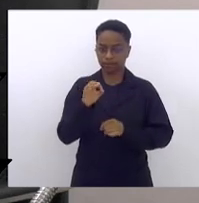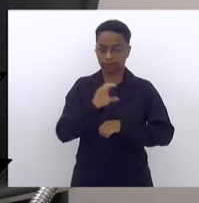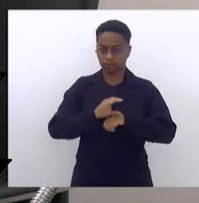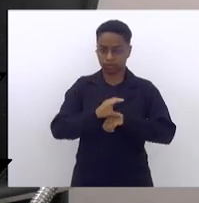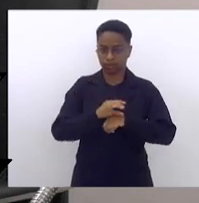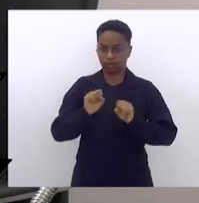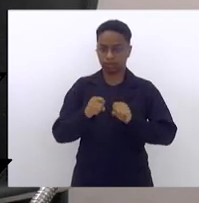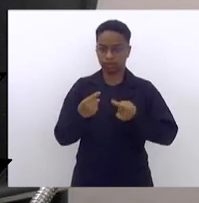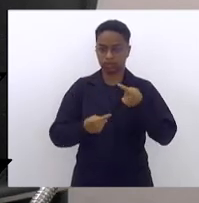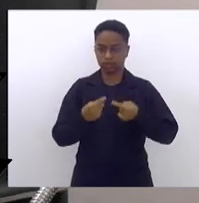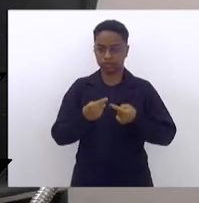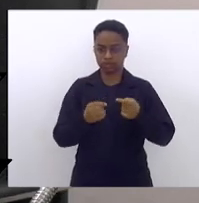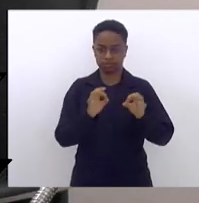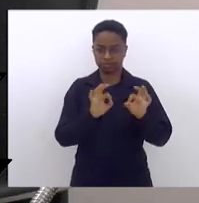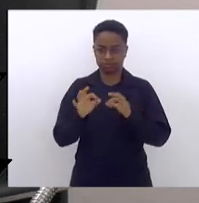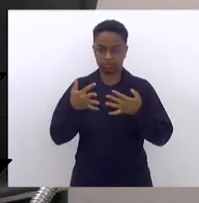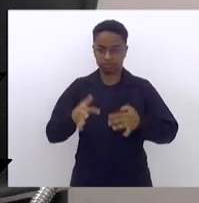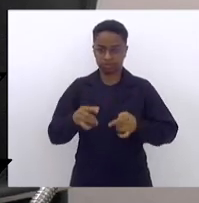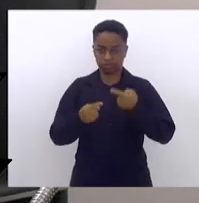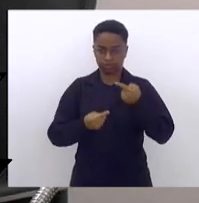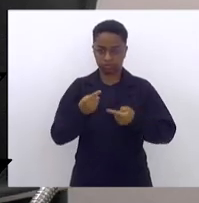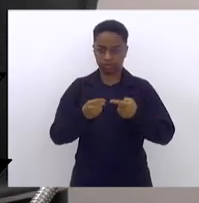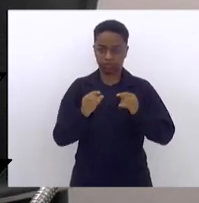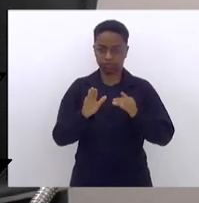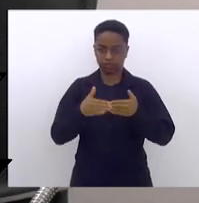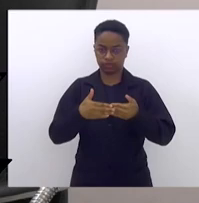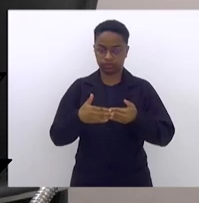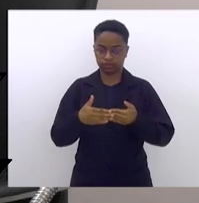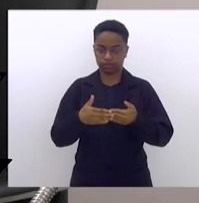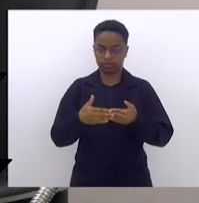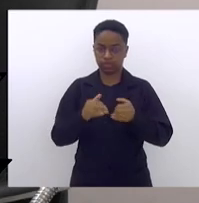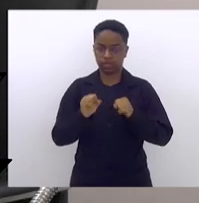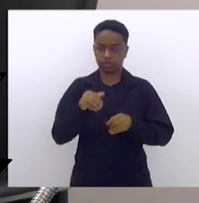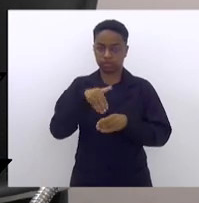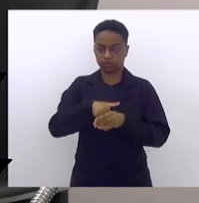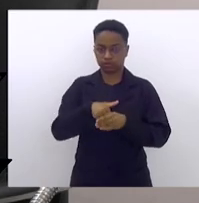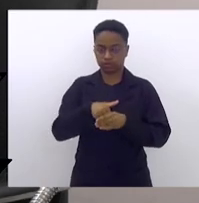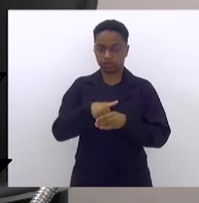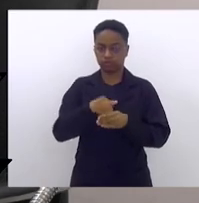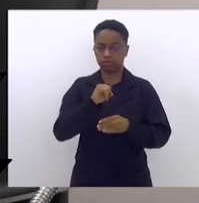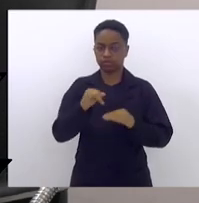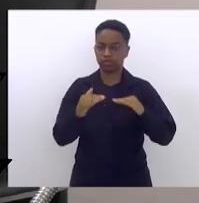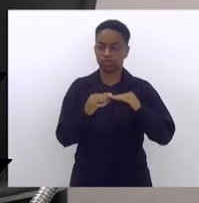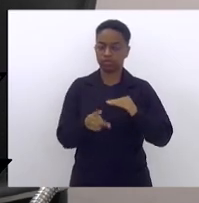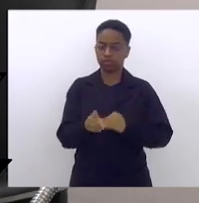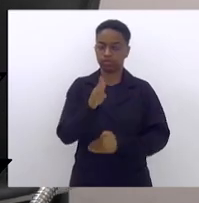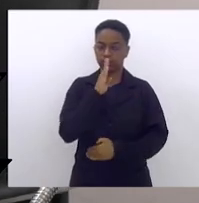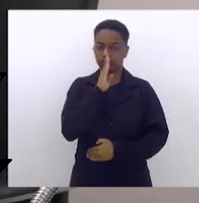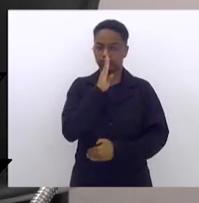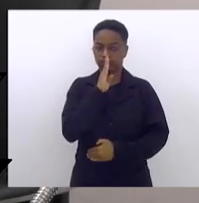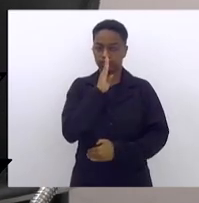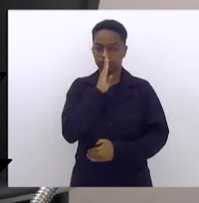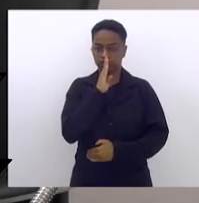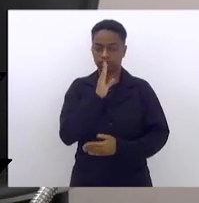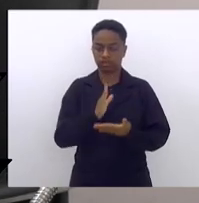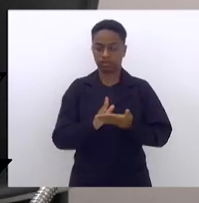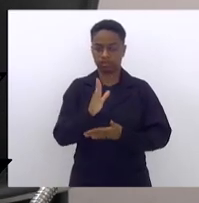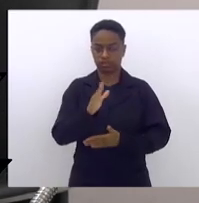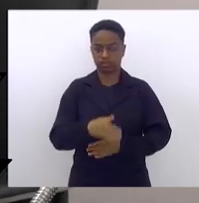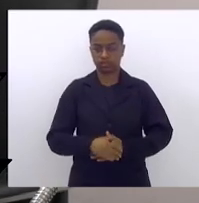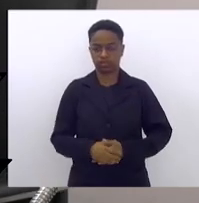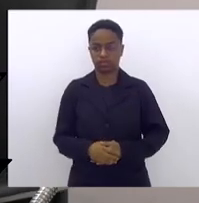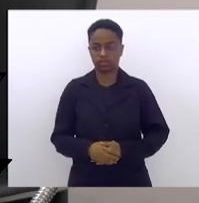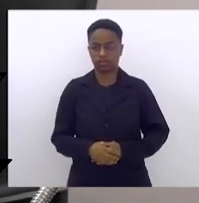discussão. Não havendo quem queira discutir, encerrada a discussão, em votação. Senhores que aprovam, permaneçam como estão.